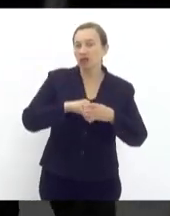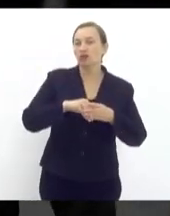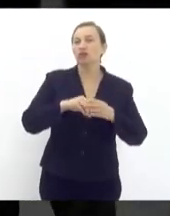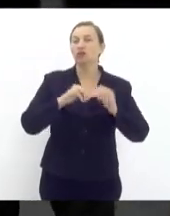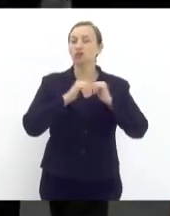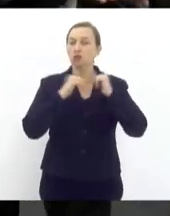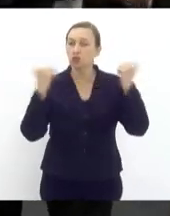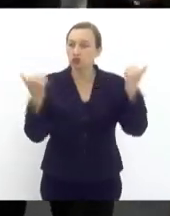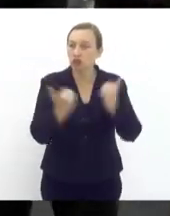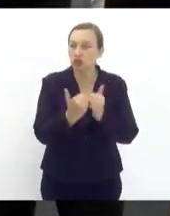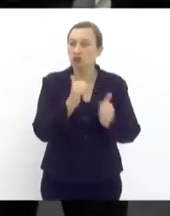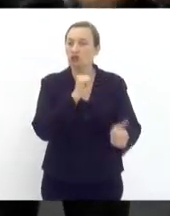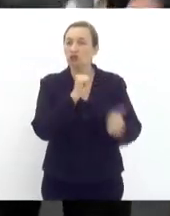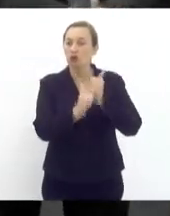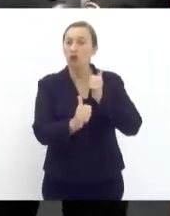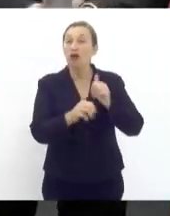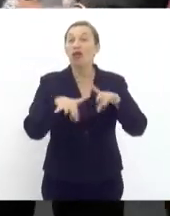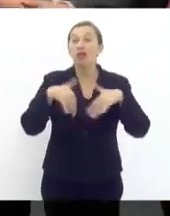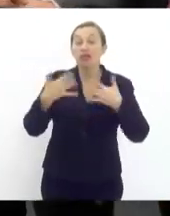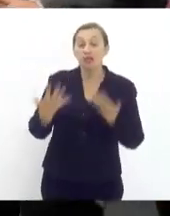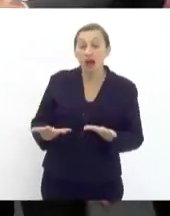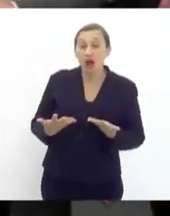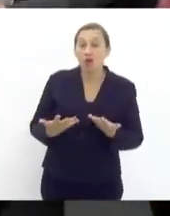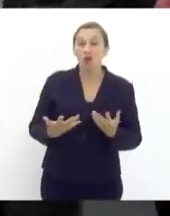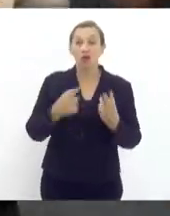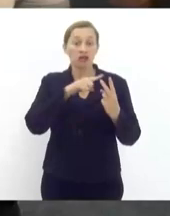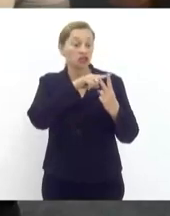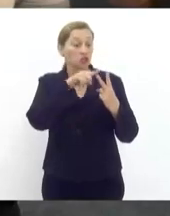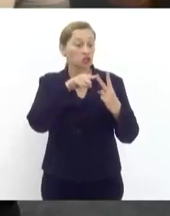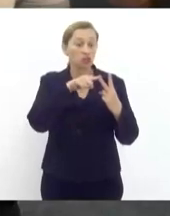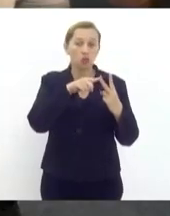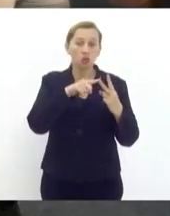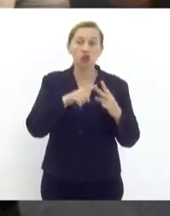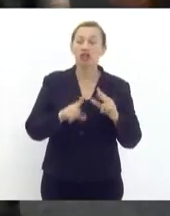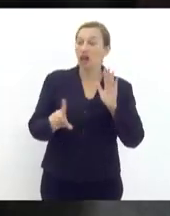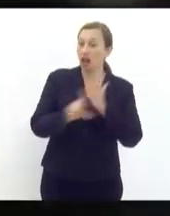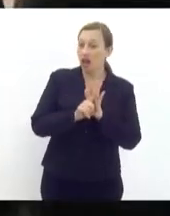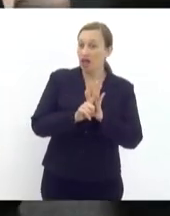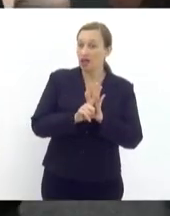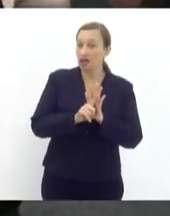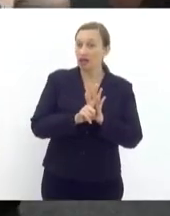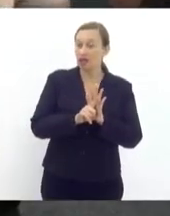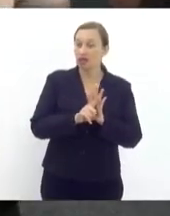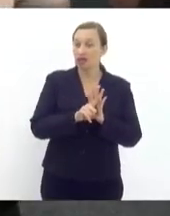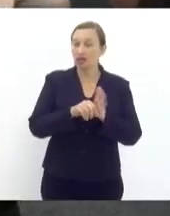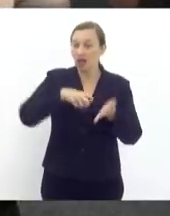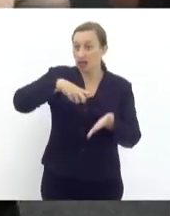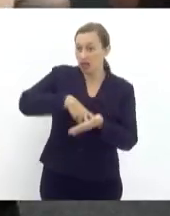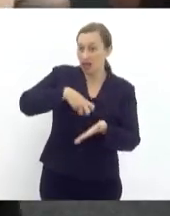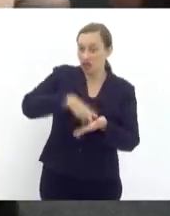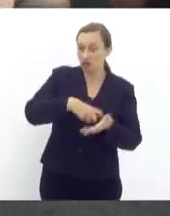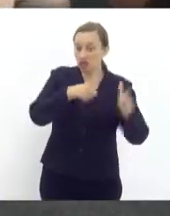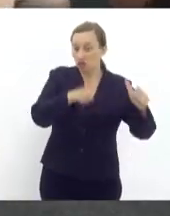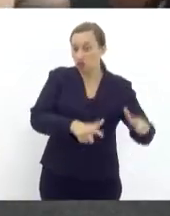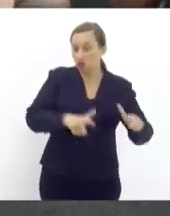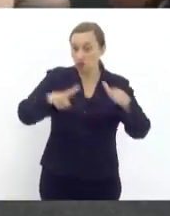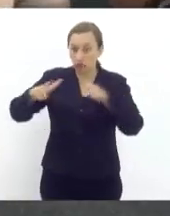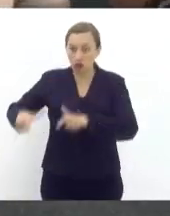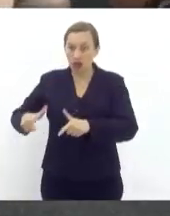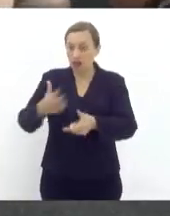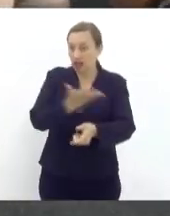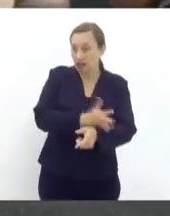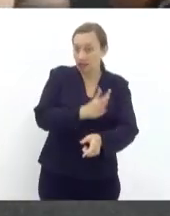de futebol Então são essas duas leis a que punecimentos que